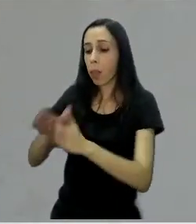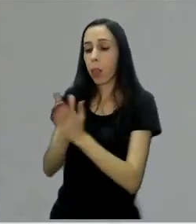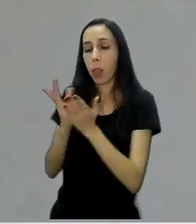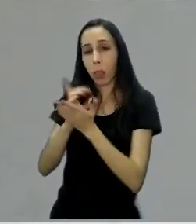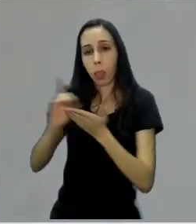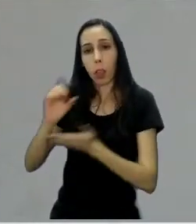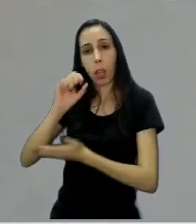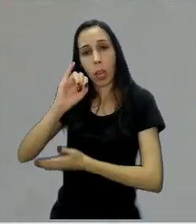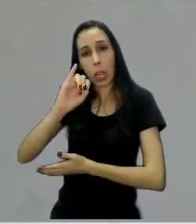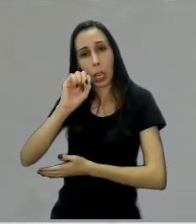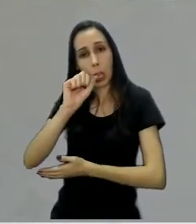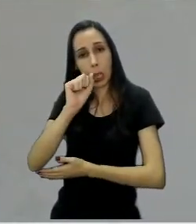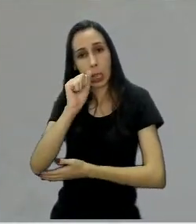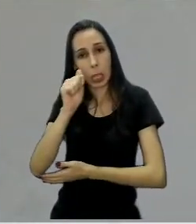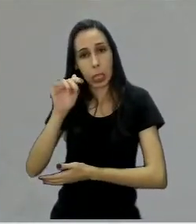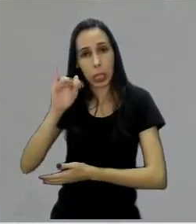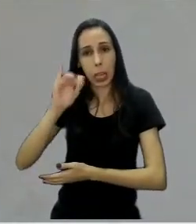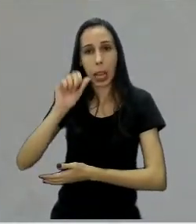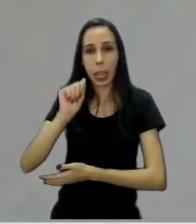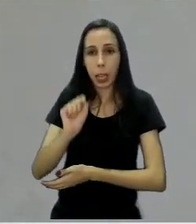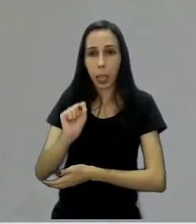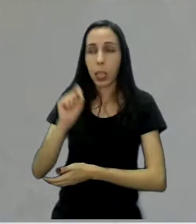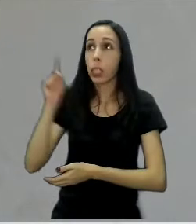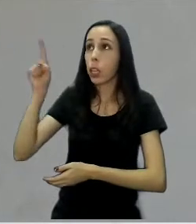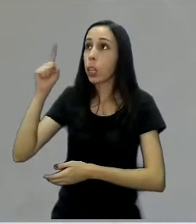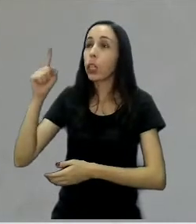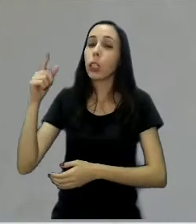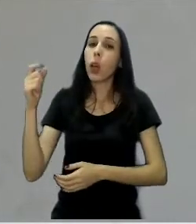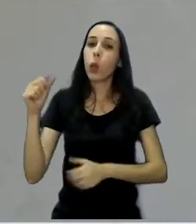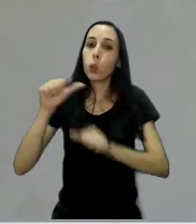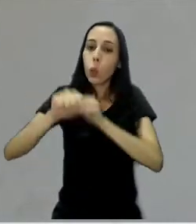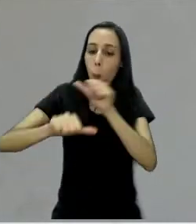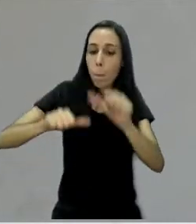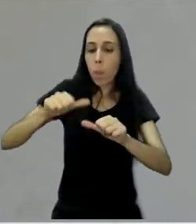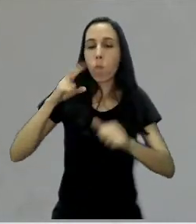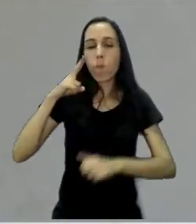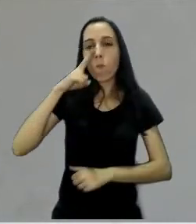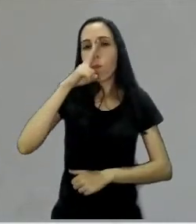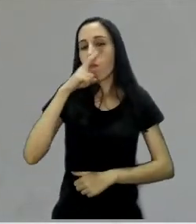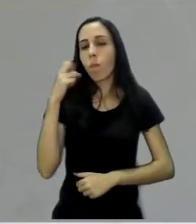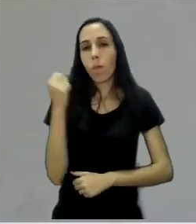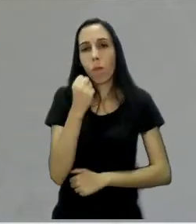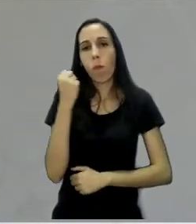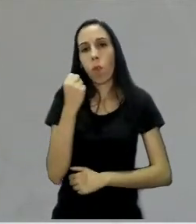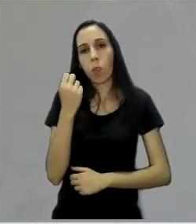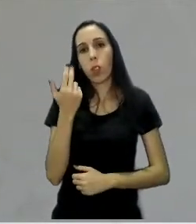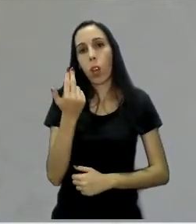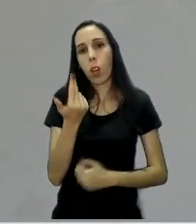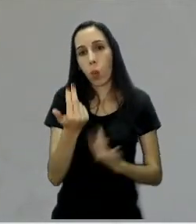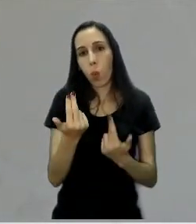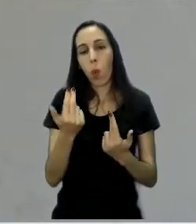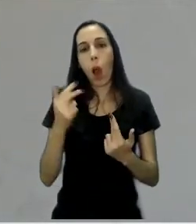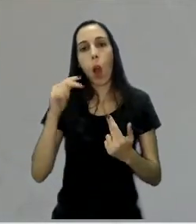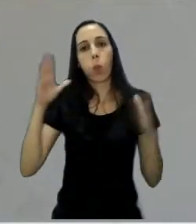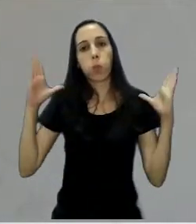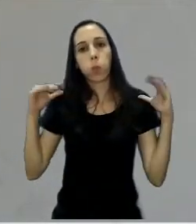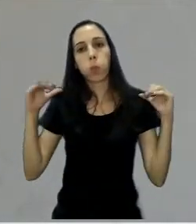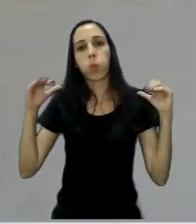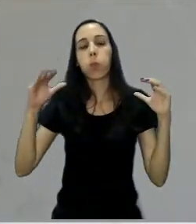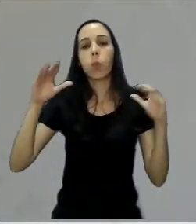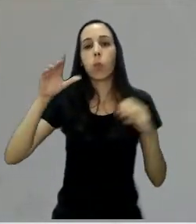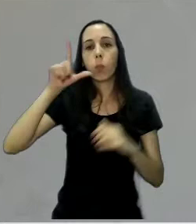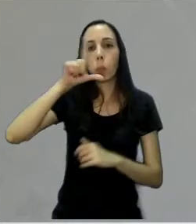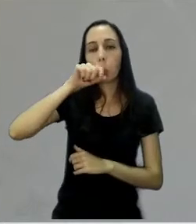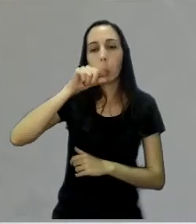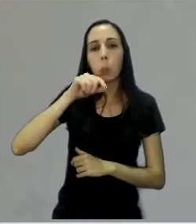profeta Isaías está escrito que Deus renova as nossas forças como a da águia. Então, e a